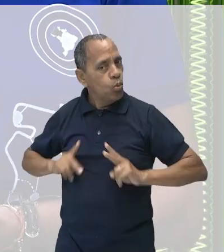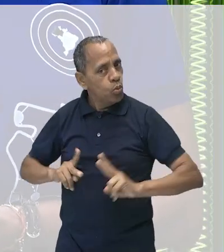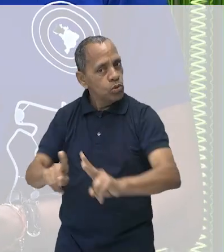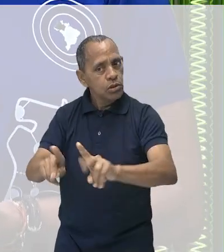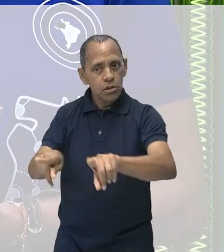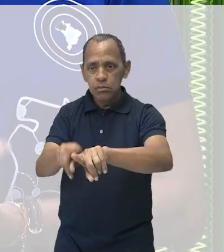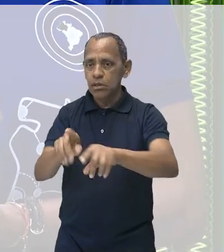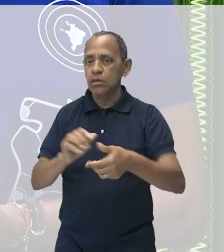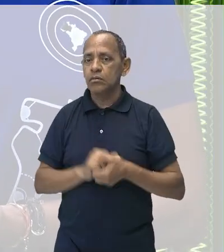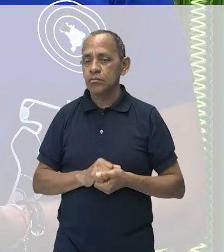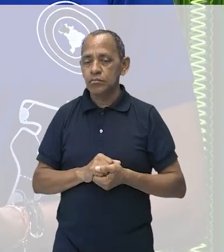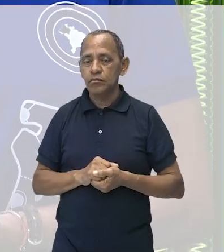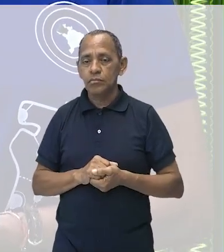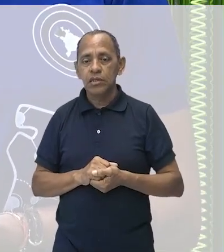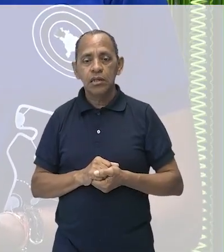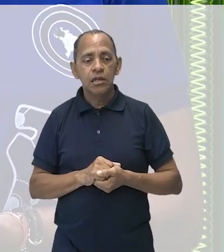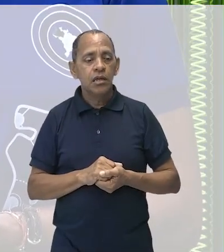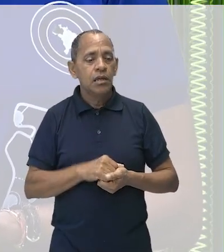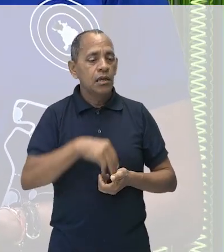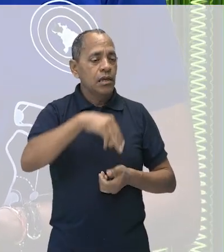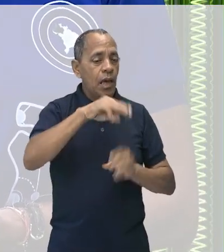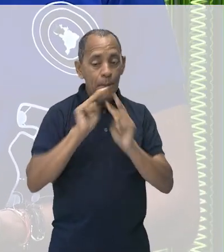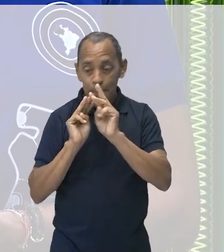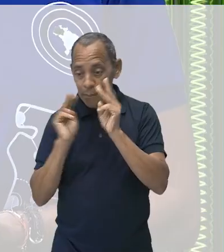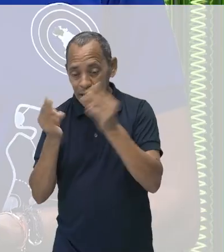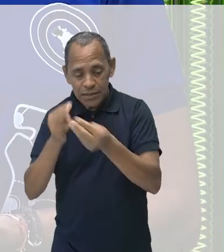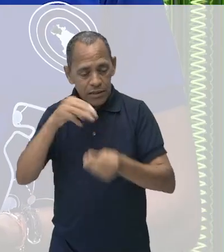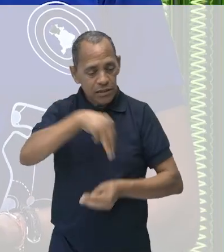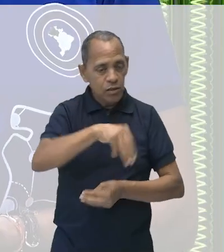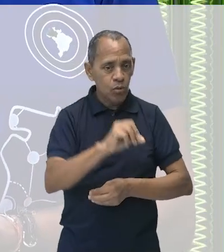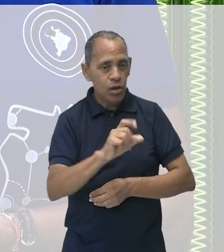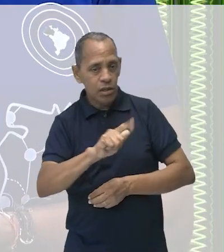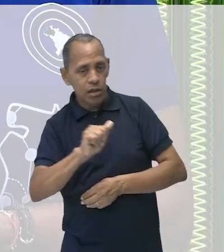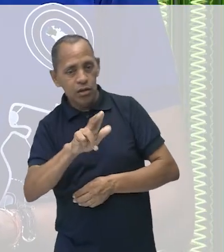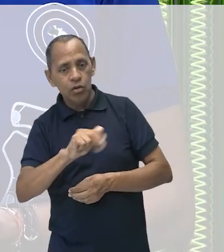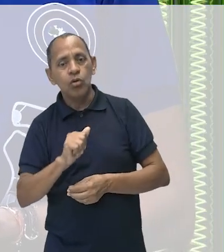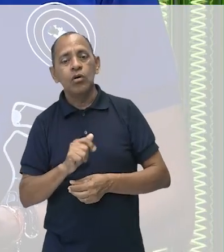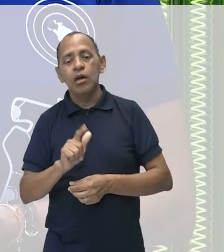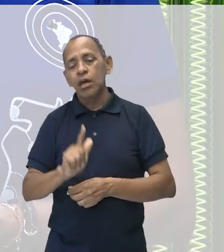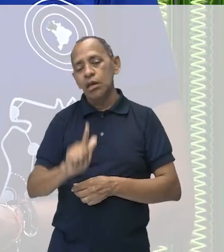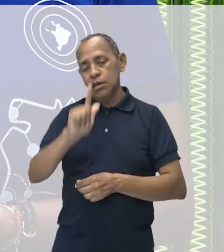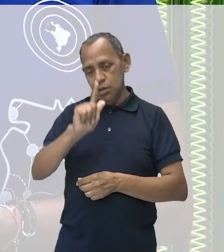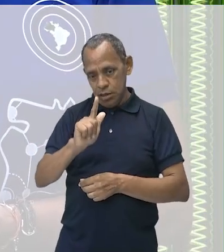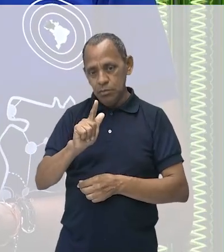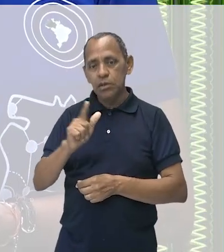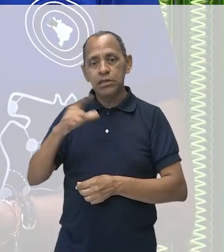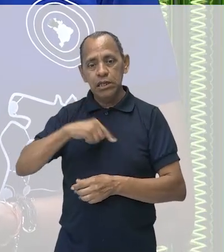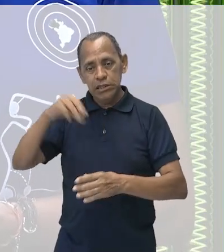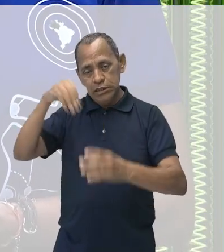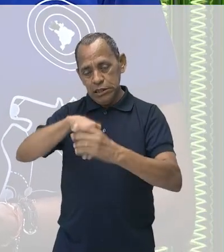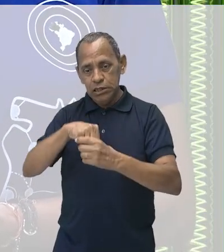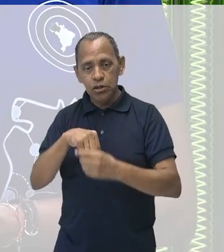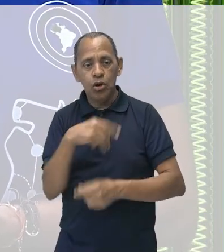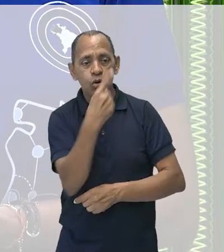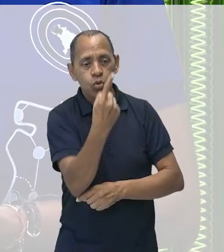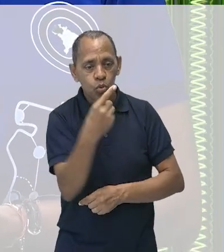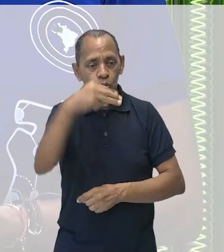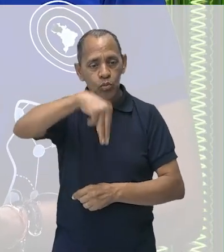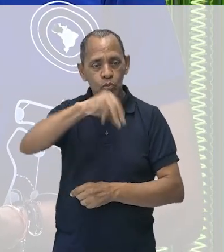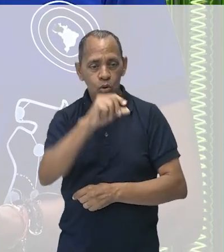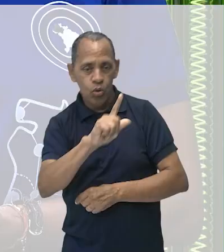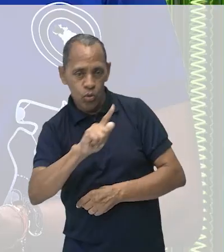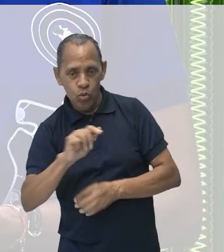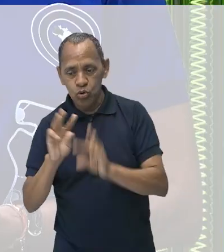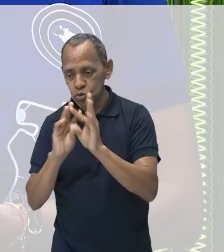de mol. E quanto à massa molar? Massa molar é a massa em gramas contida em 1 mol de substância